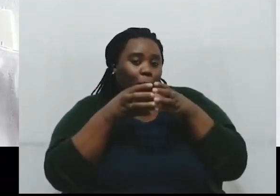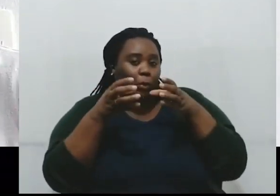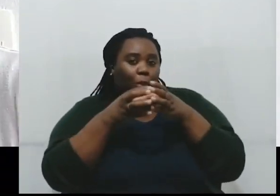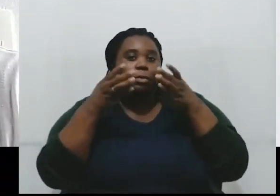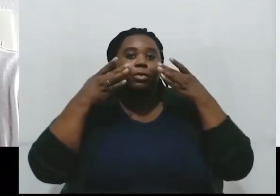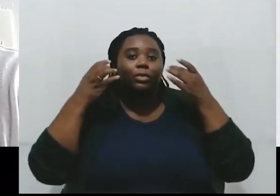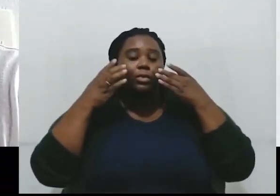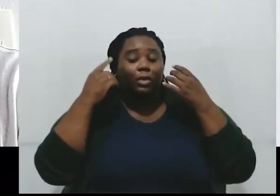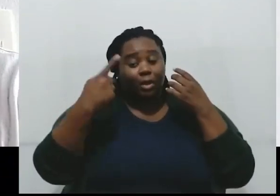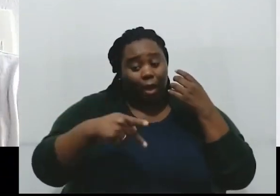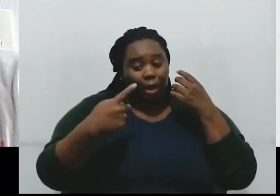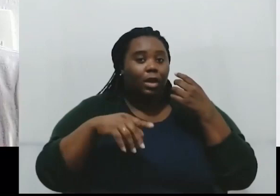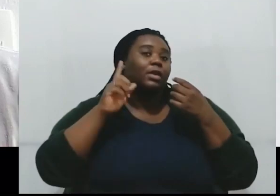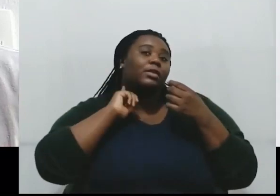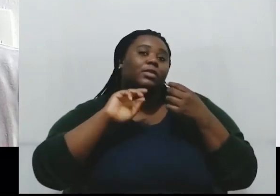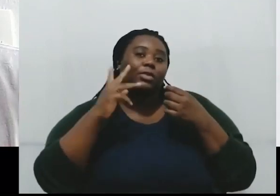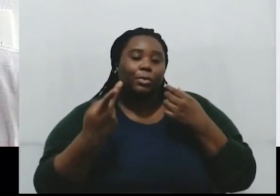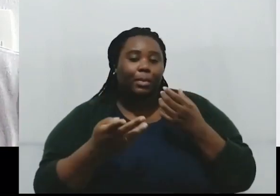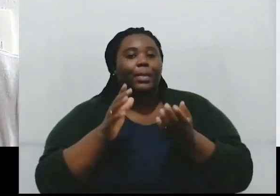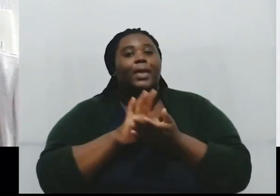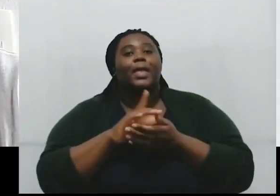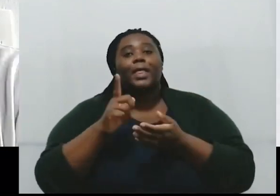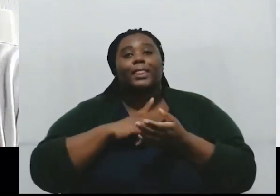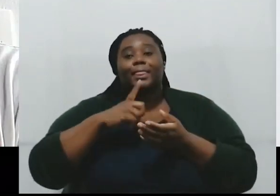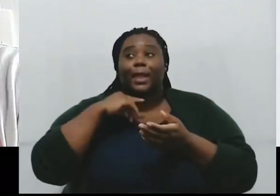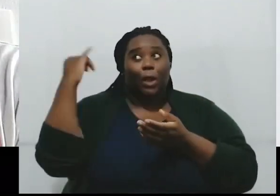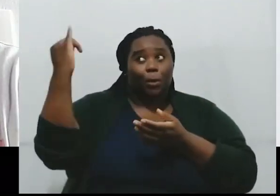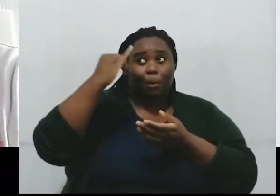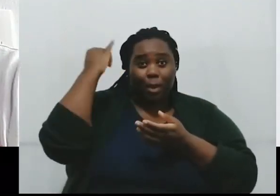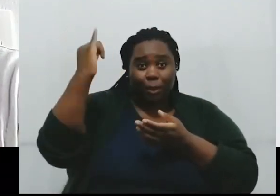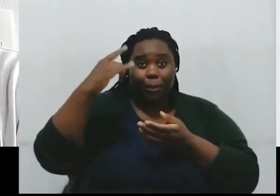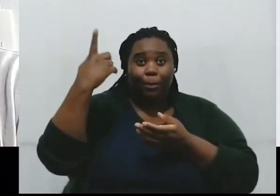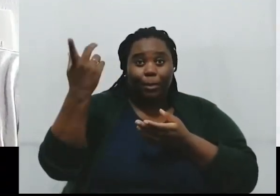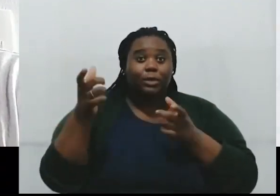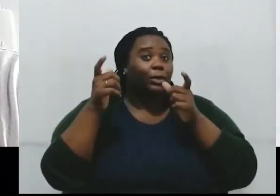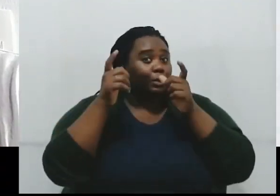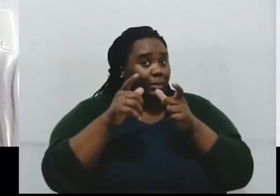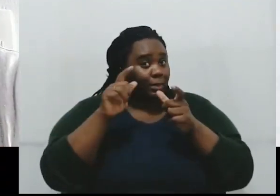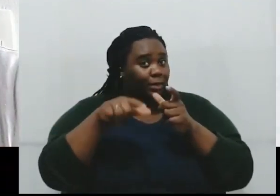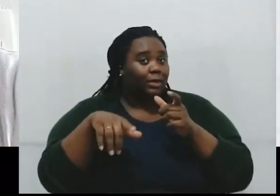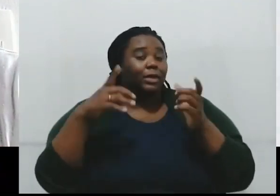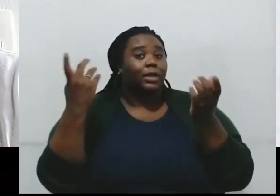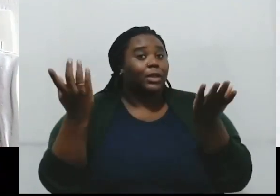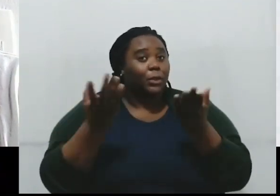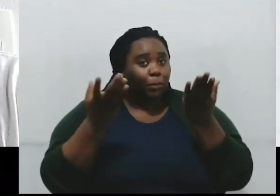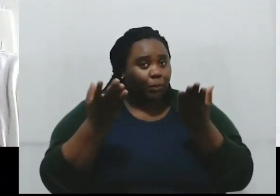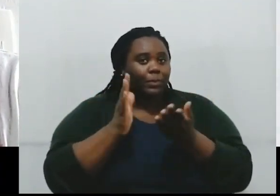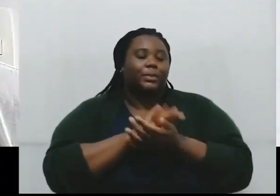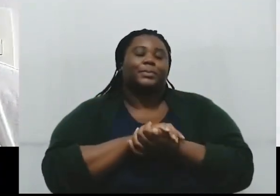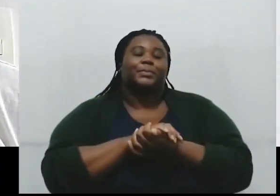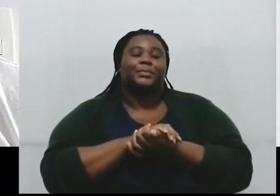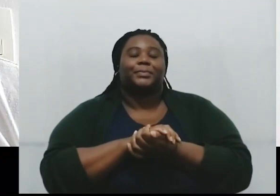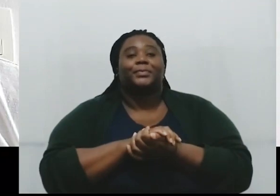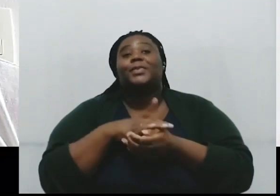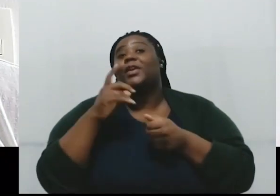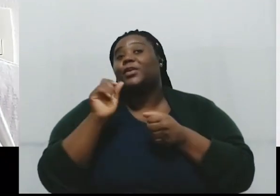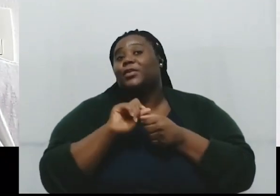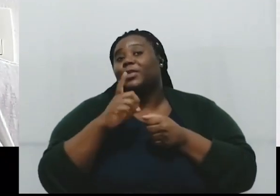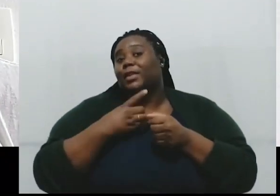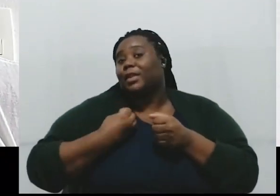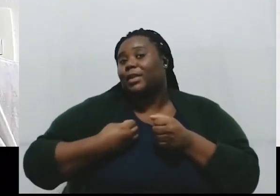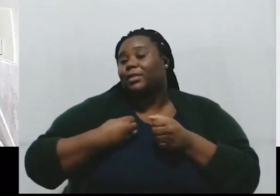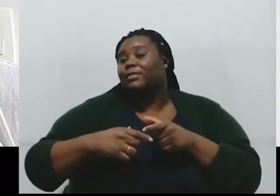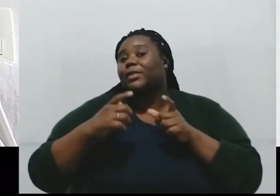companhia de teatro de Belo Horizonte, que tem uma grande importância para o cenário artístico atual da cidade. Faço parte também